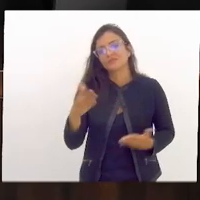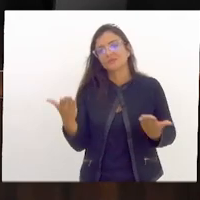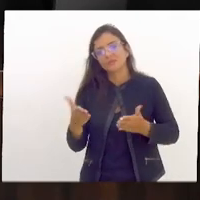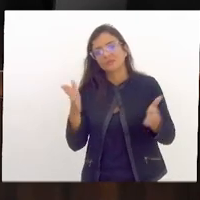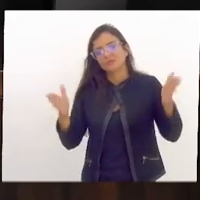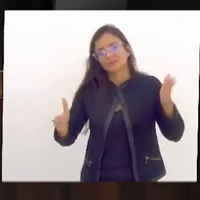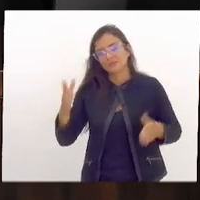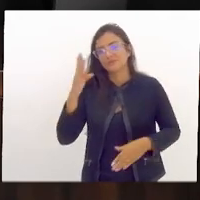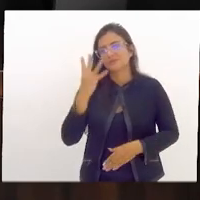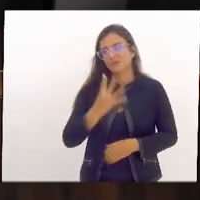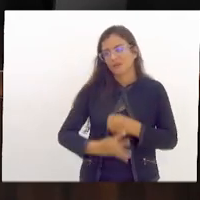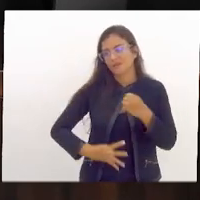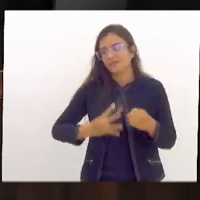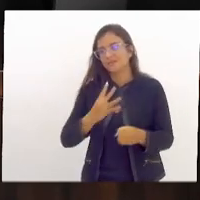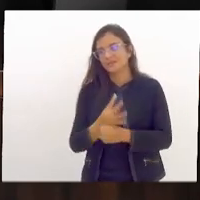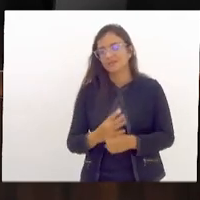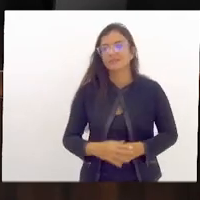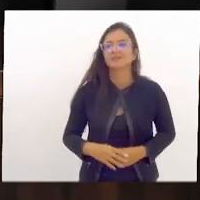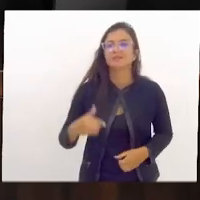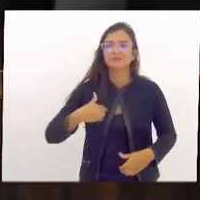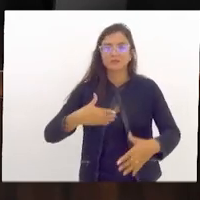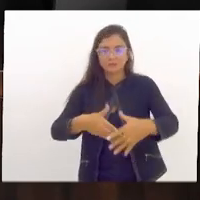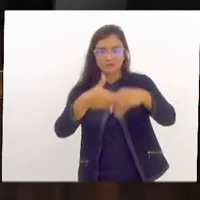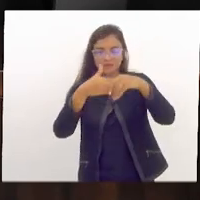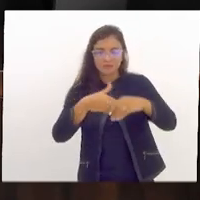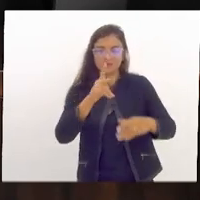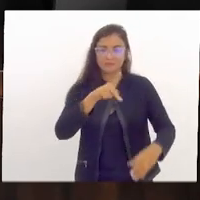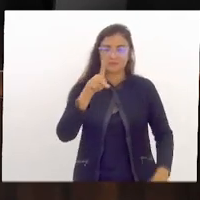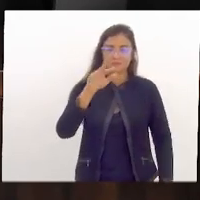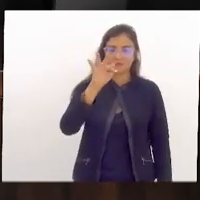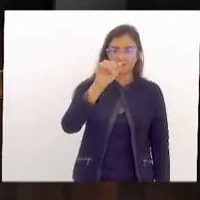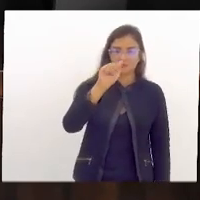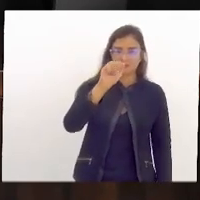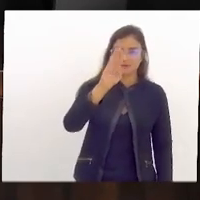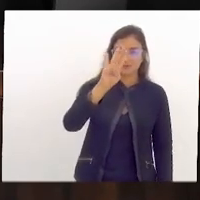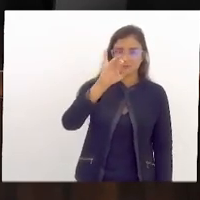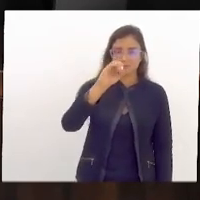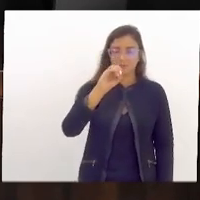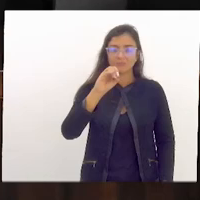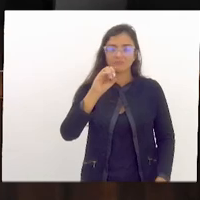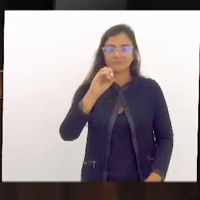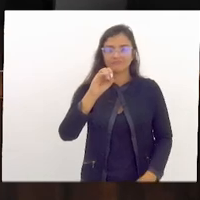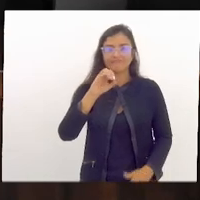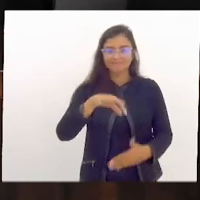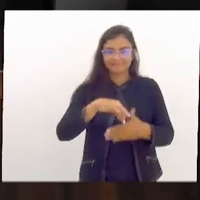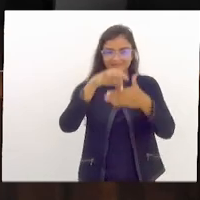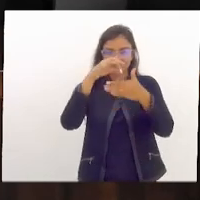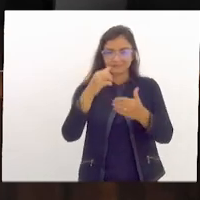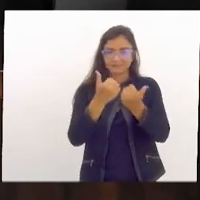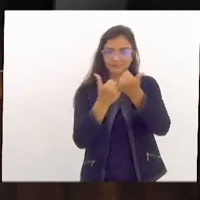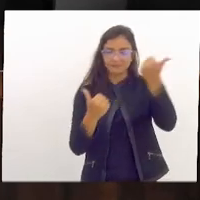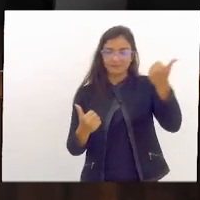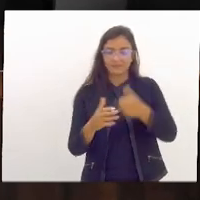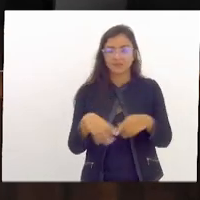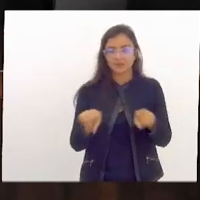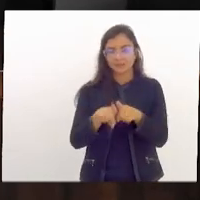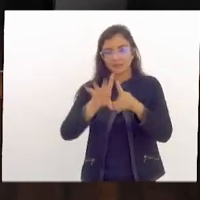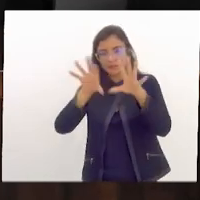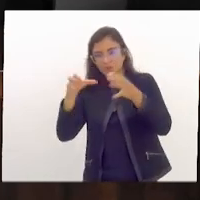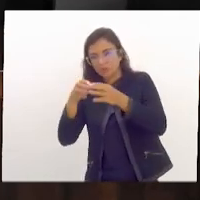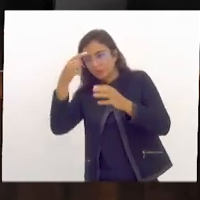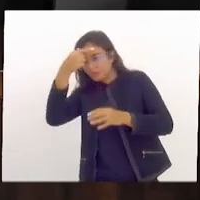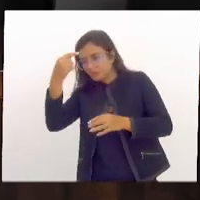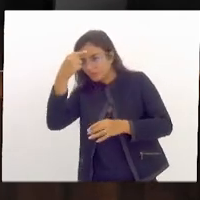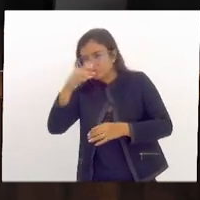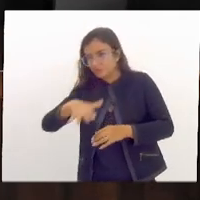de mandato. Saúdo o professor Fábio Barbosa Passos, vice-reitor, reeleito também. Saúdo a comunidade acadêmica da UF,